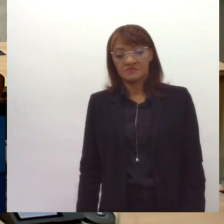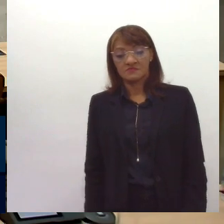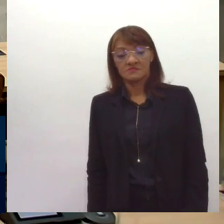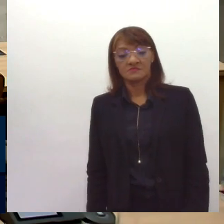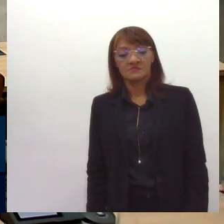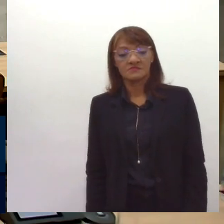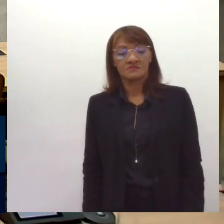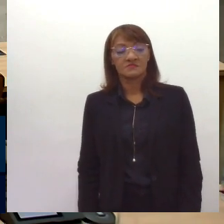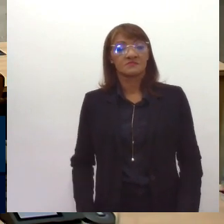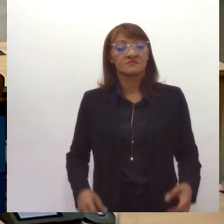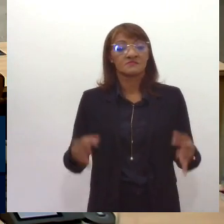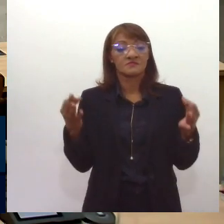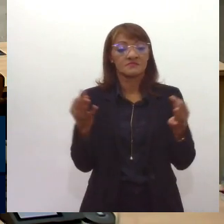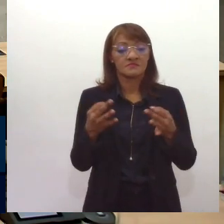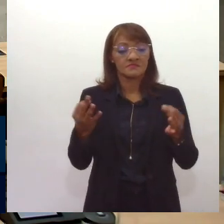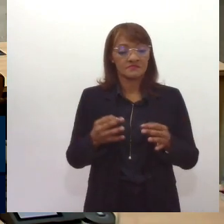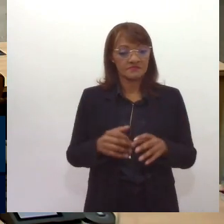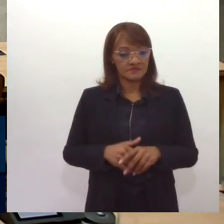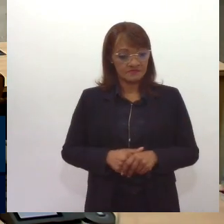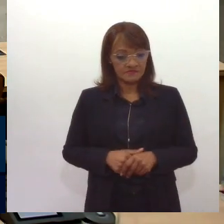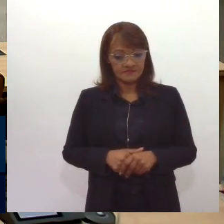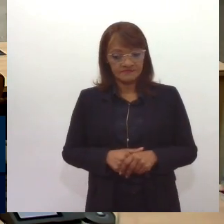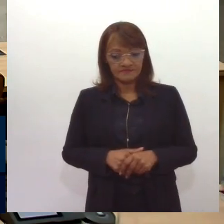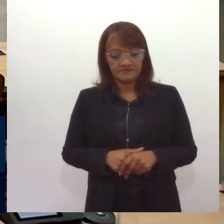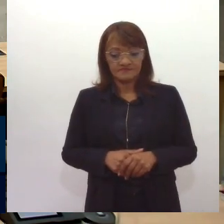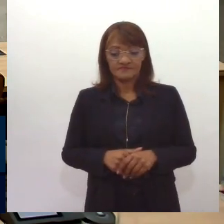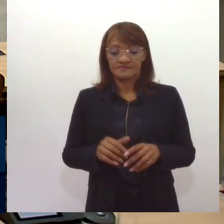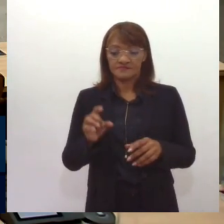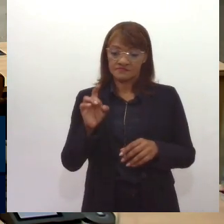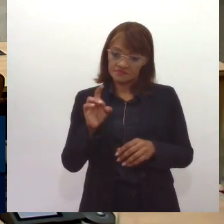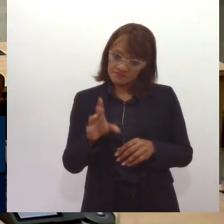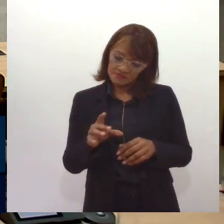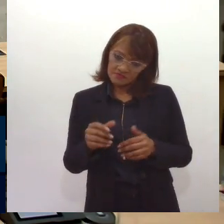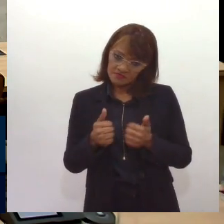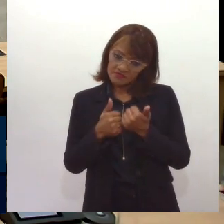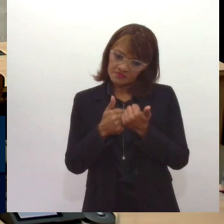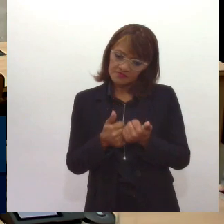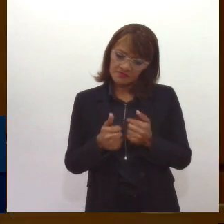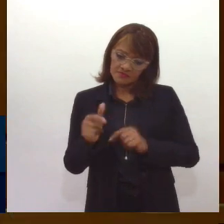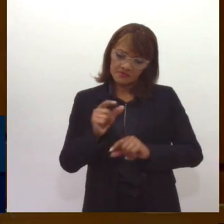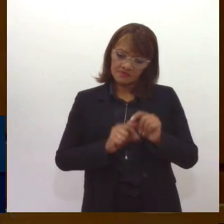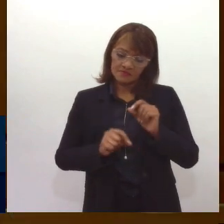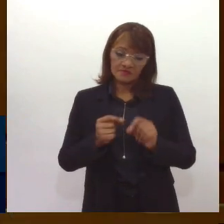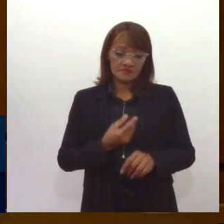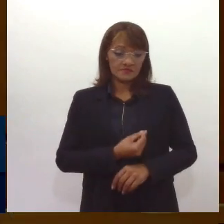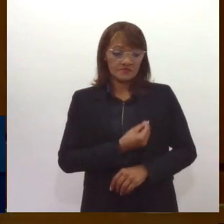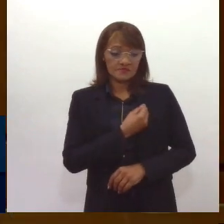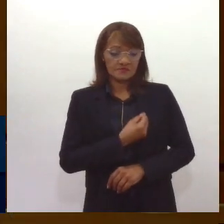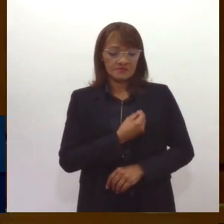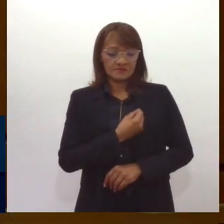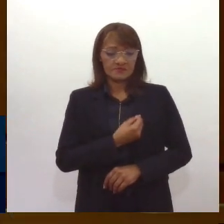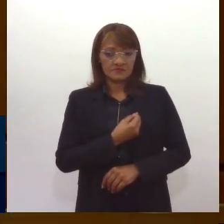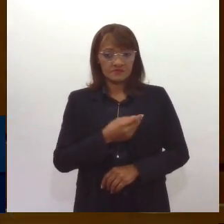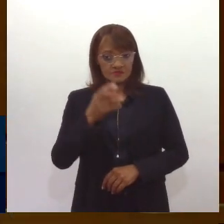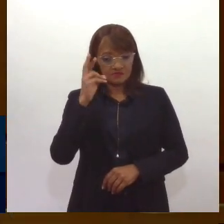apenas corroborando com a participação da Vossa Excelência no nosso